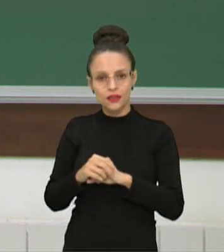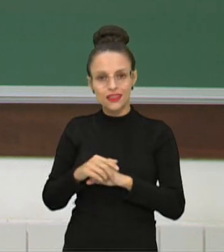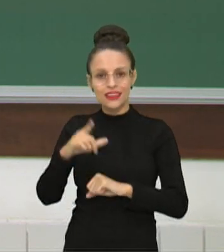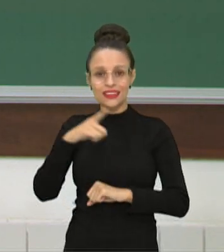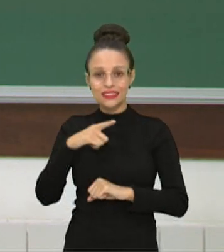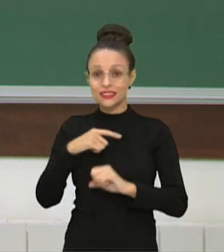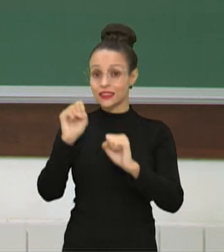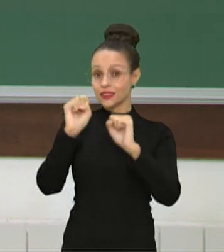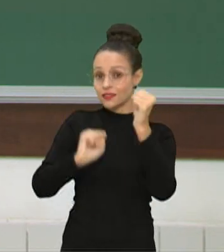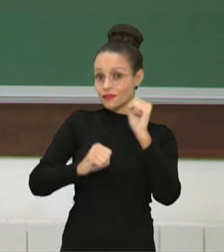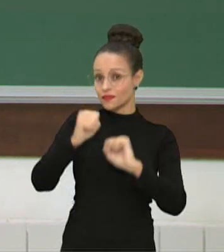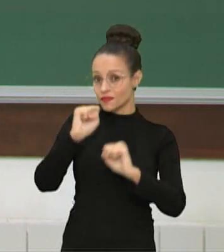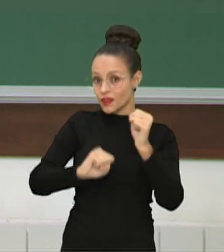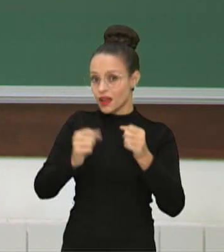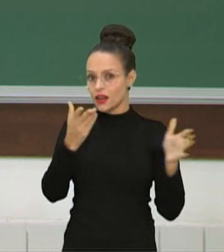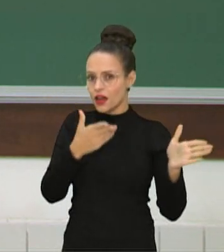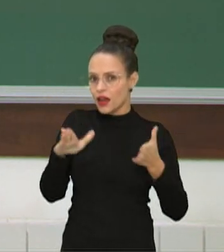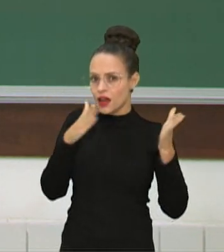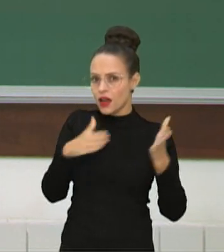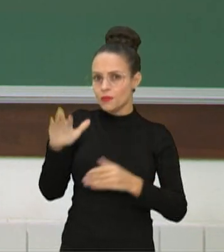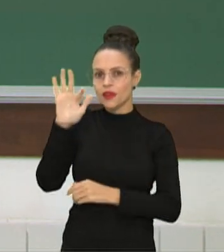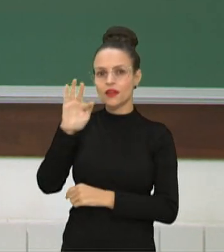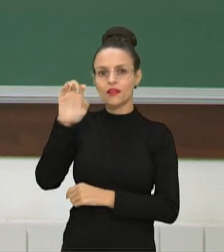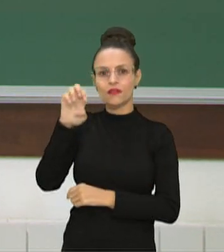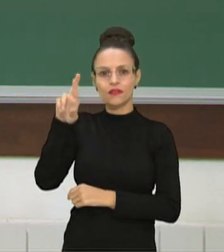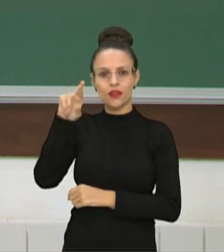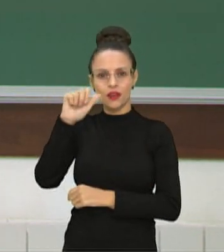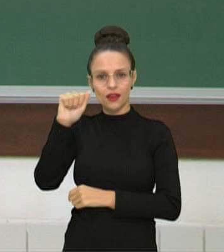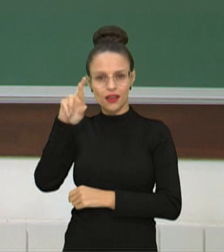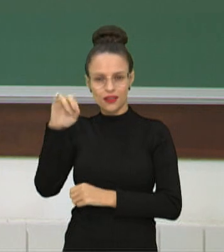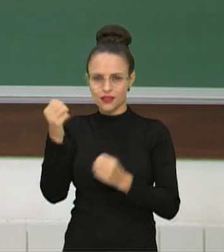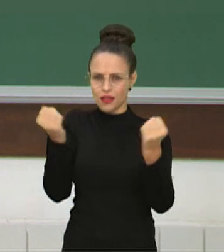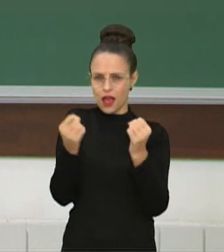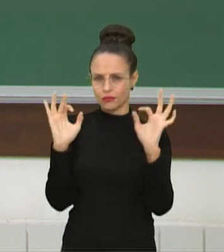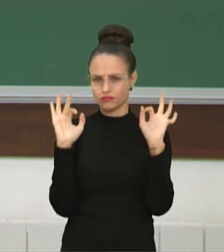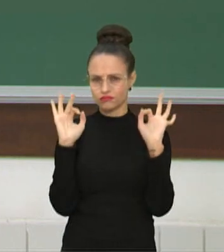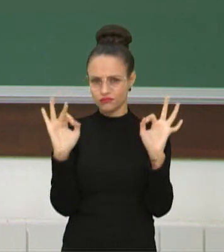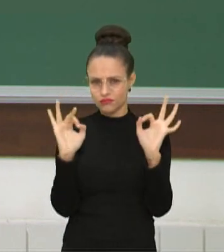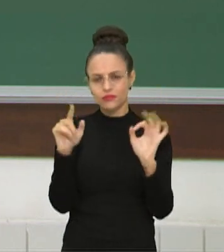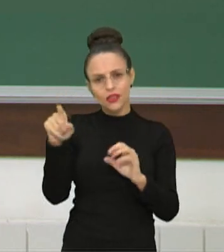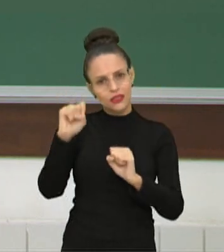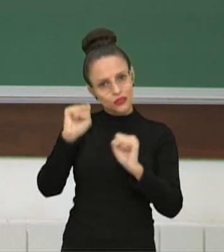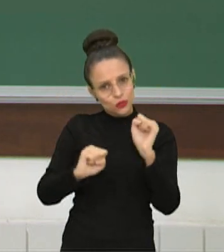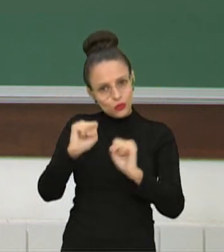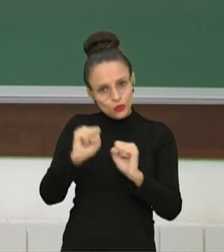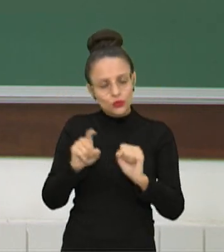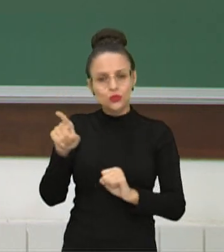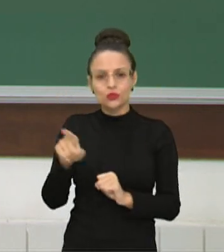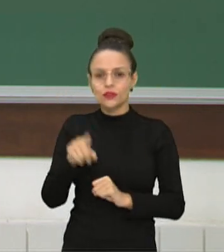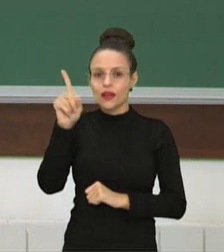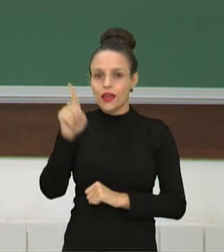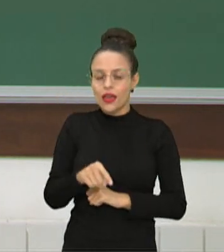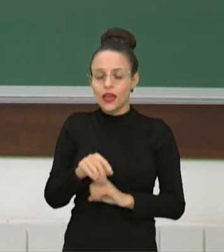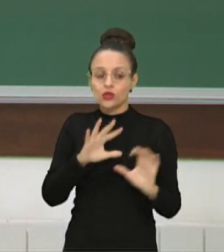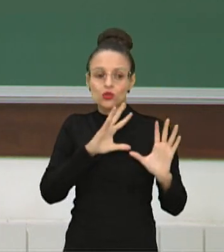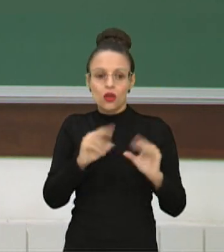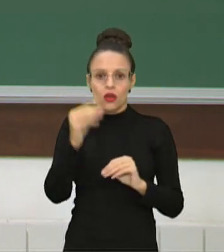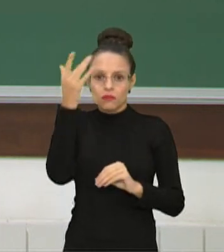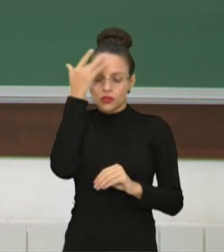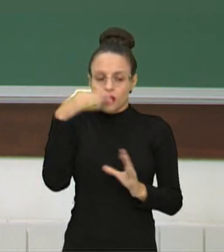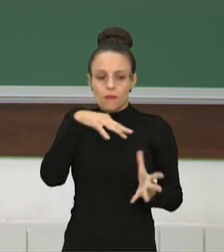exemplo. Olha, o espetáculo que é esta indústria do automóvel. É um fetiche